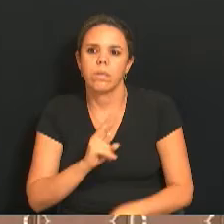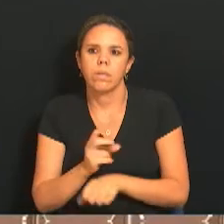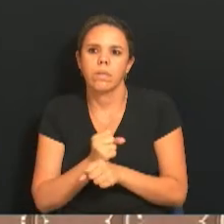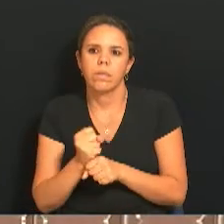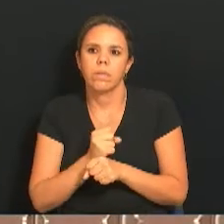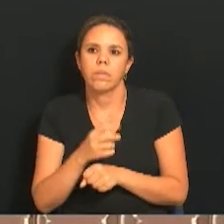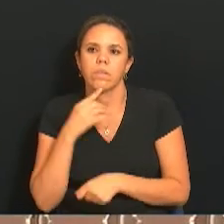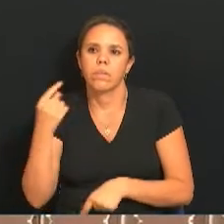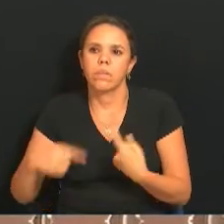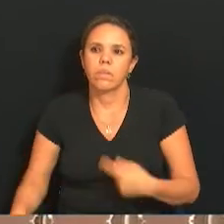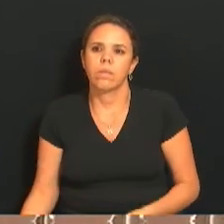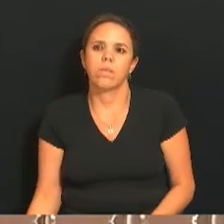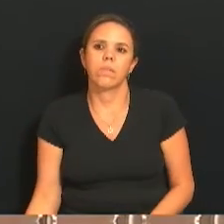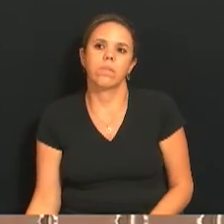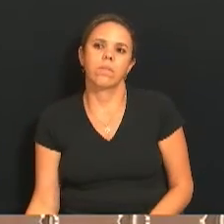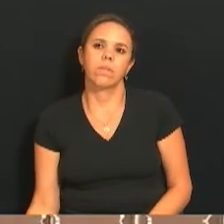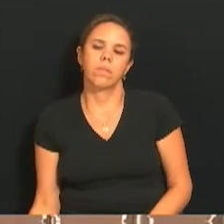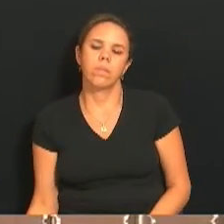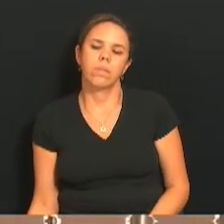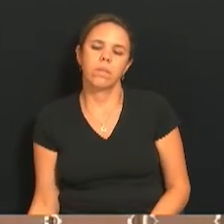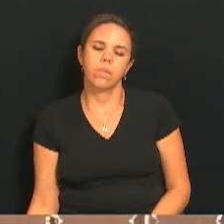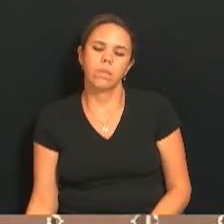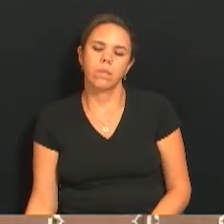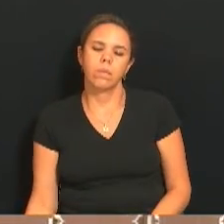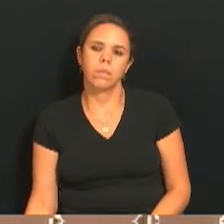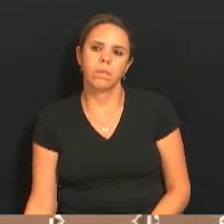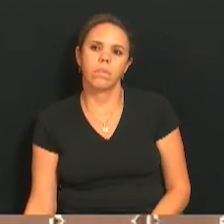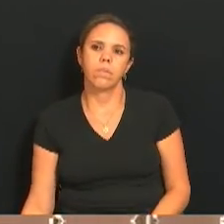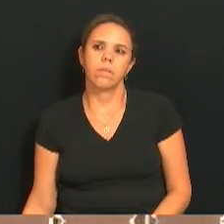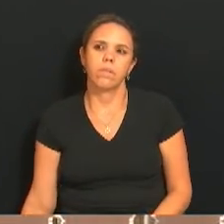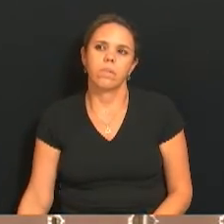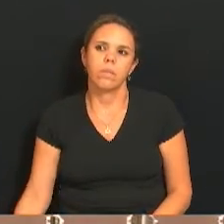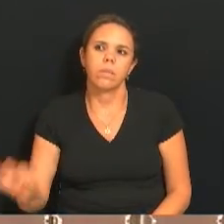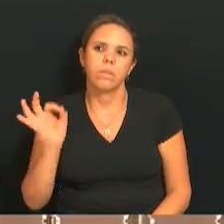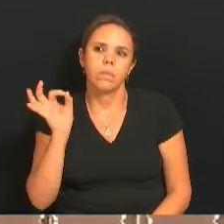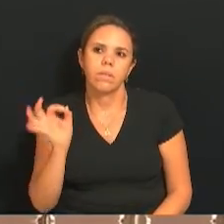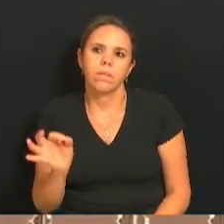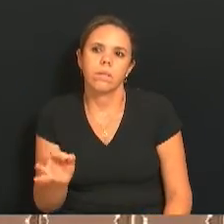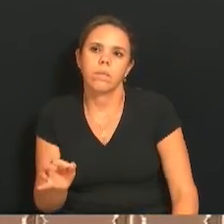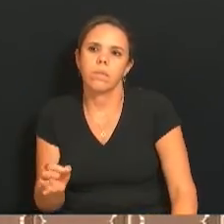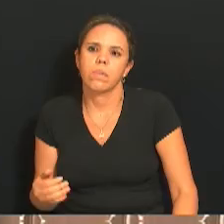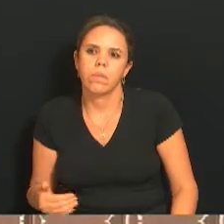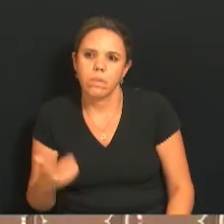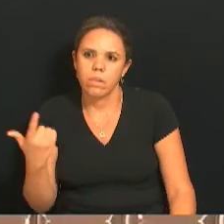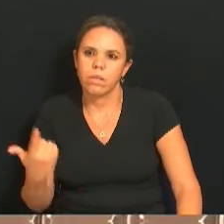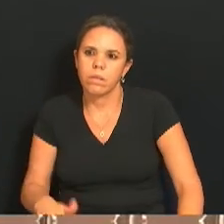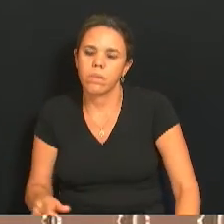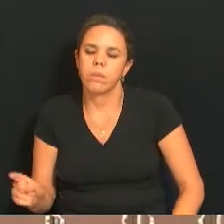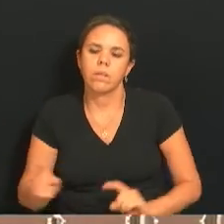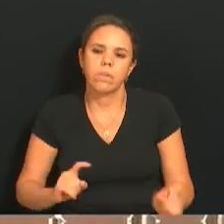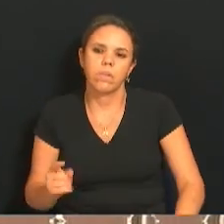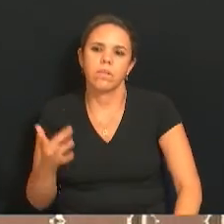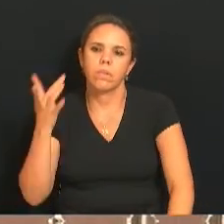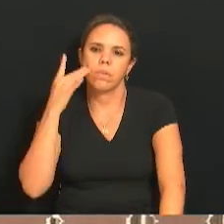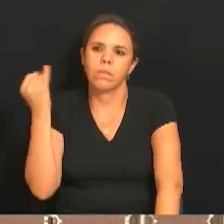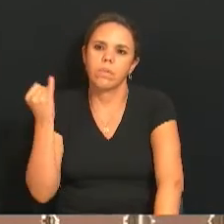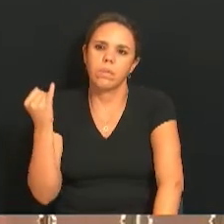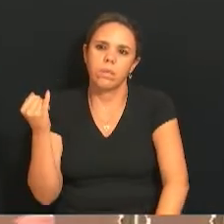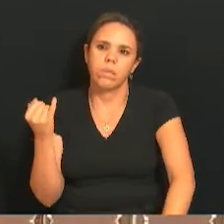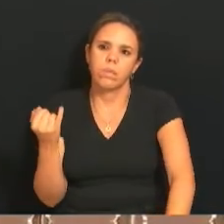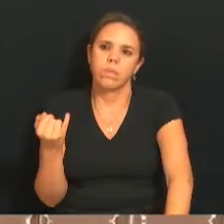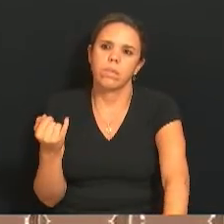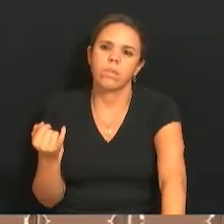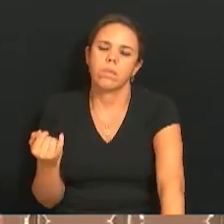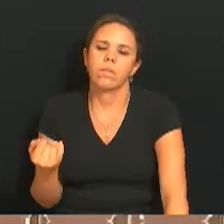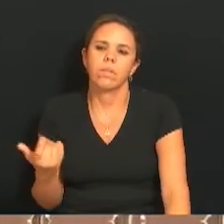discute essa questão, né? Mas, com certeza, não vai ser a última reunião. Eu acho que é importante que a gente vá retomando esse